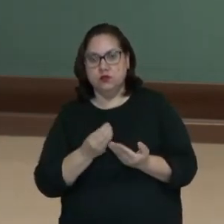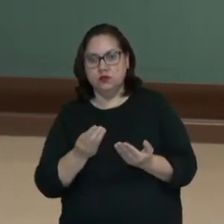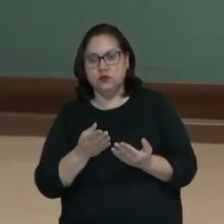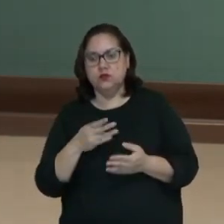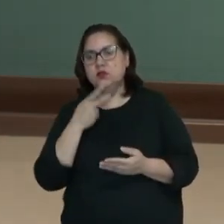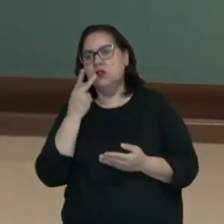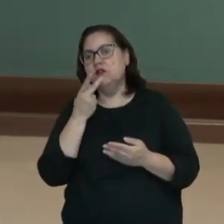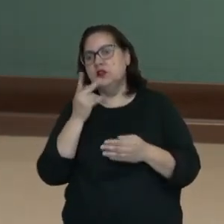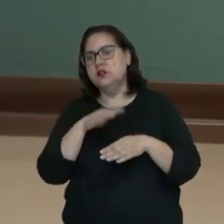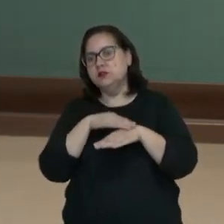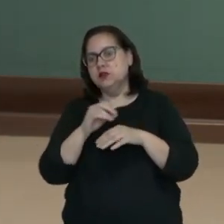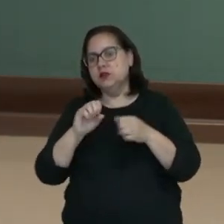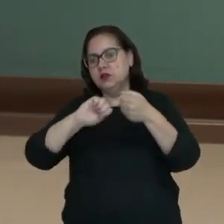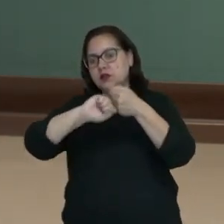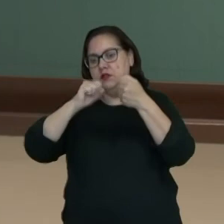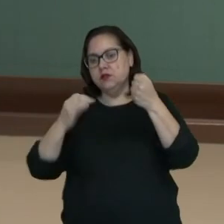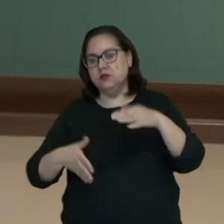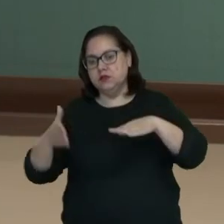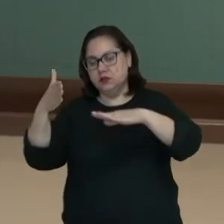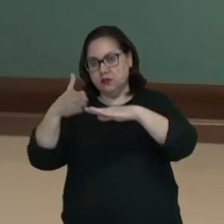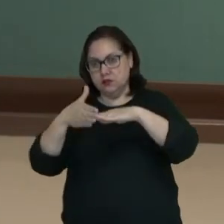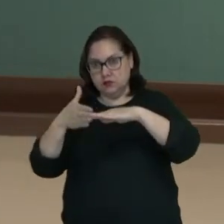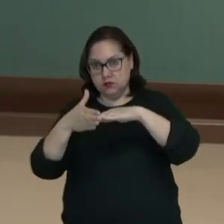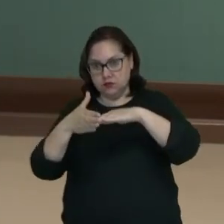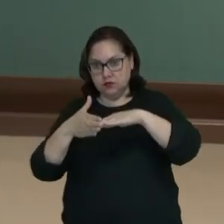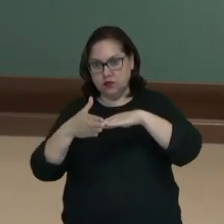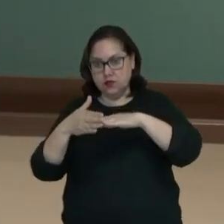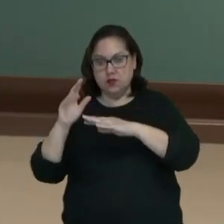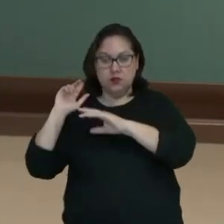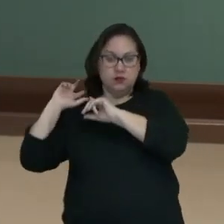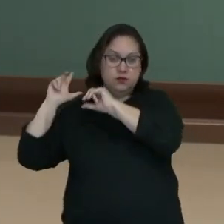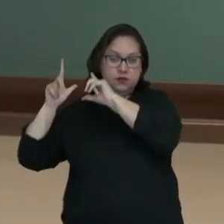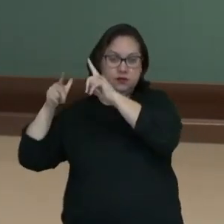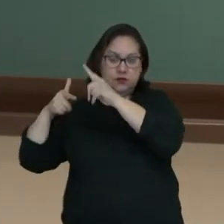falou um pouco sobre a democracia contemporânea, né? As heranças do